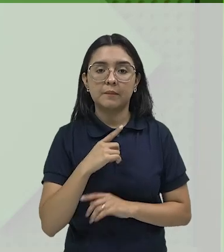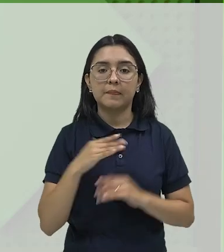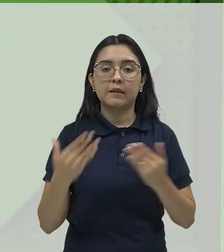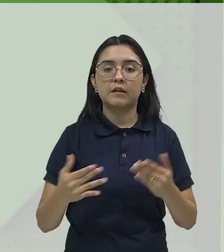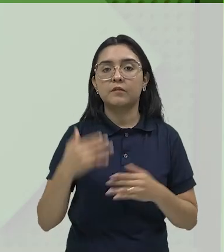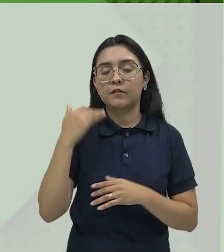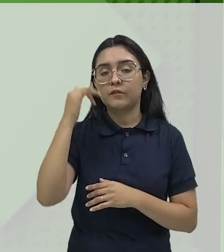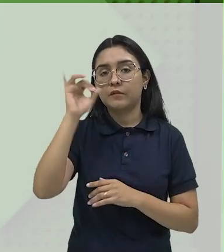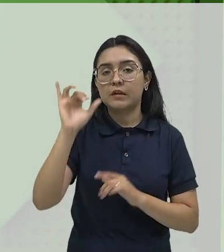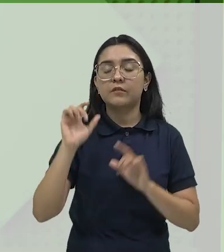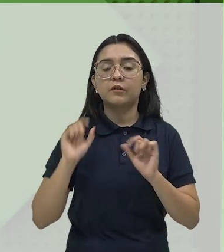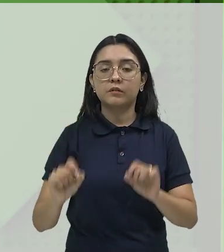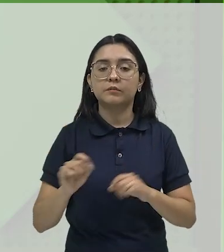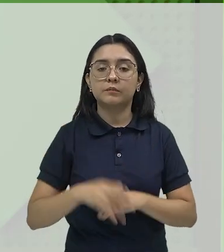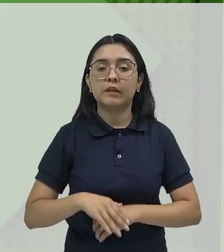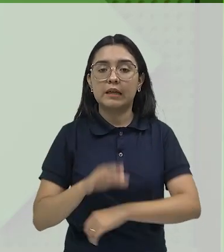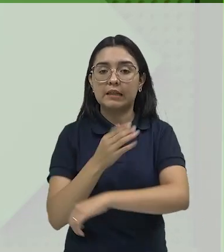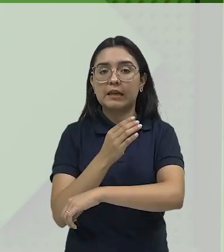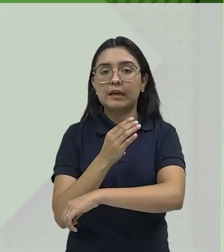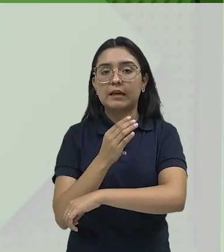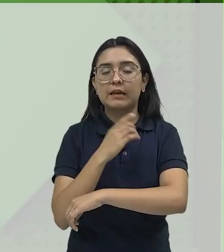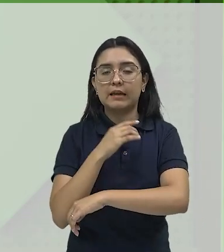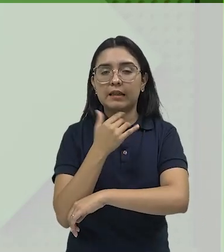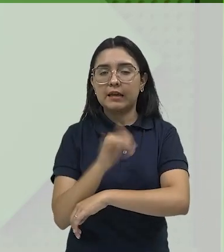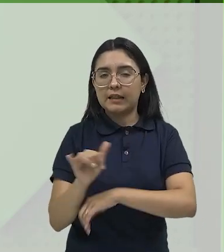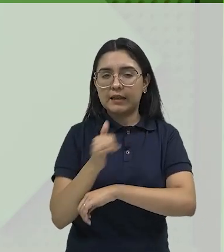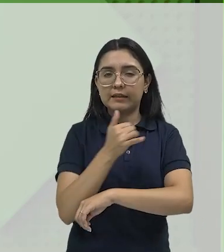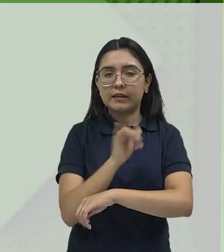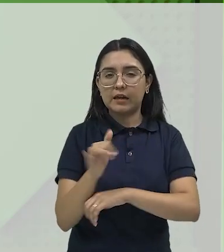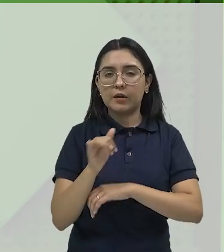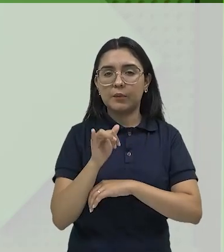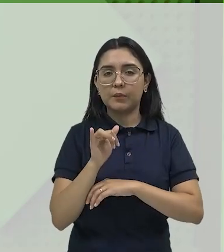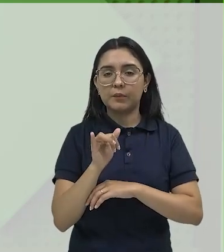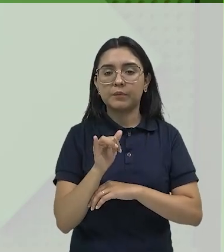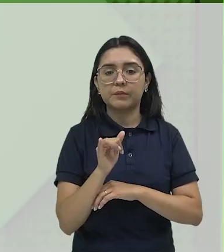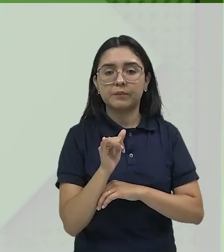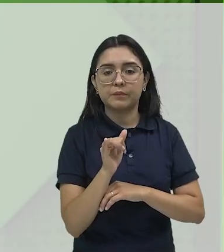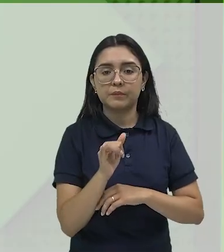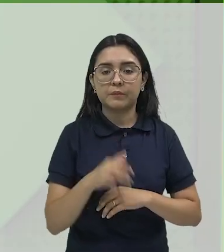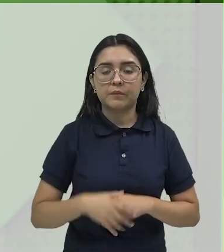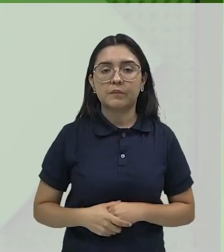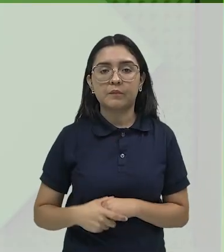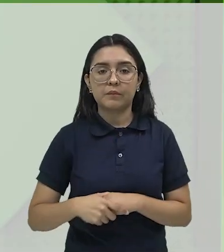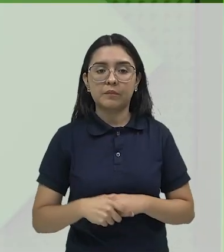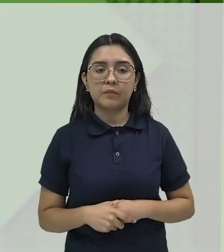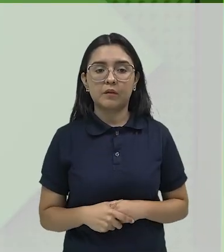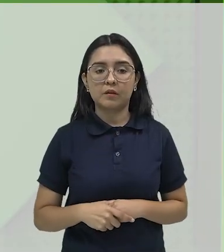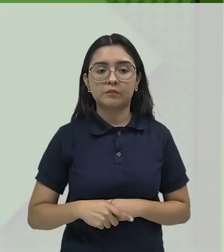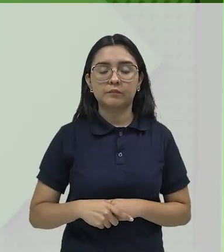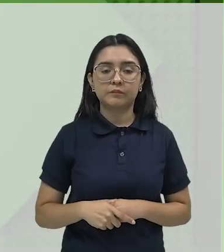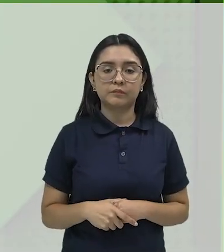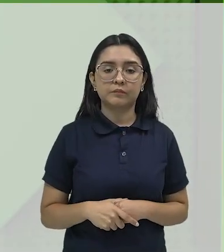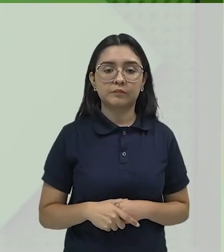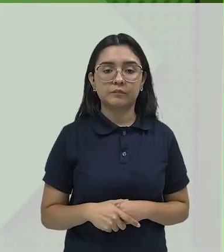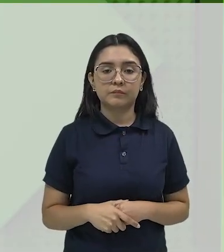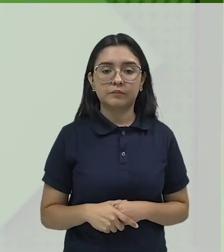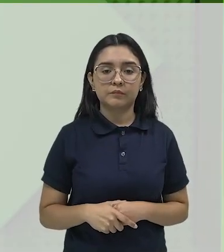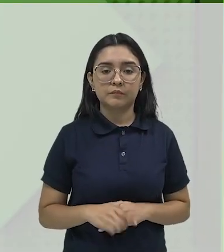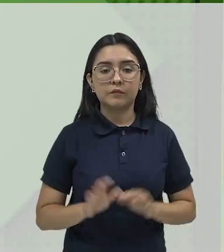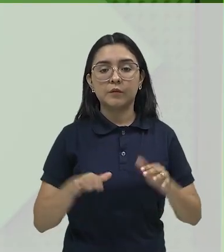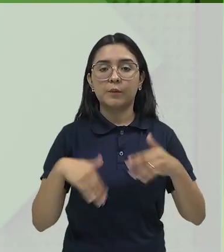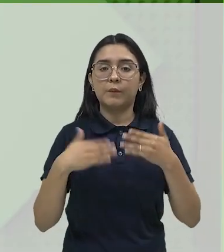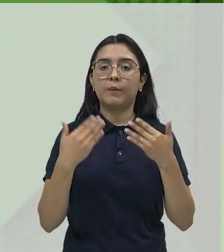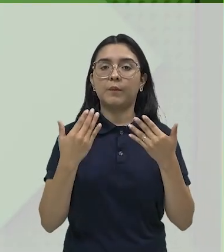que aquela eletricidade, aquela carga elétrica não se movimente, certo? E